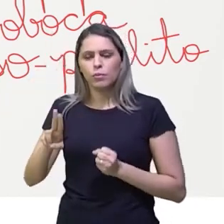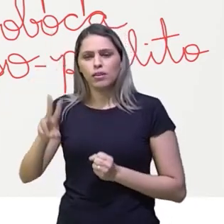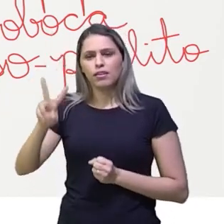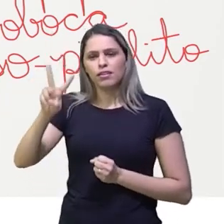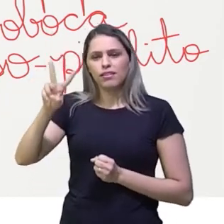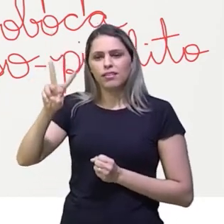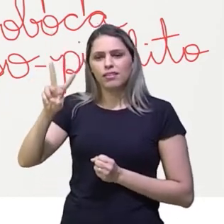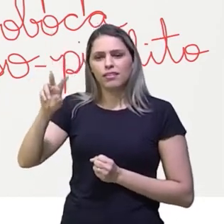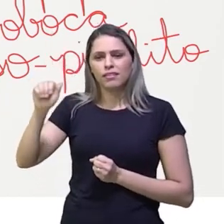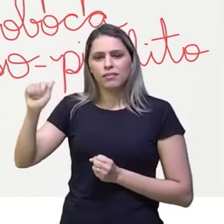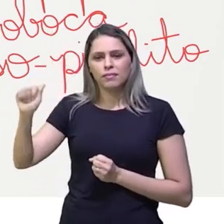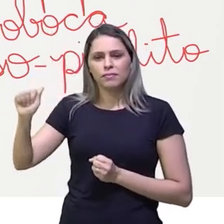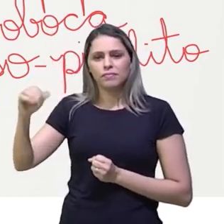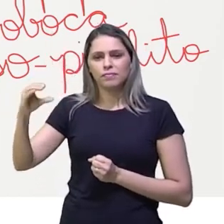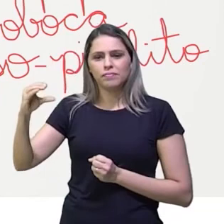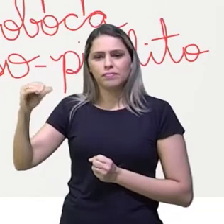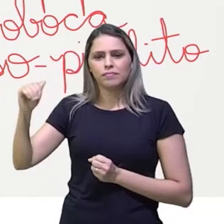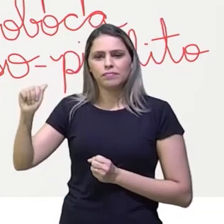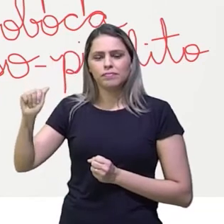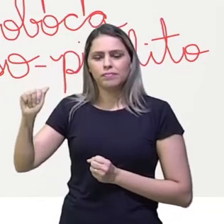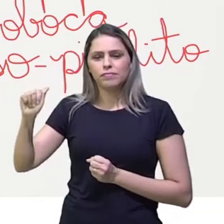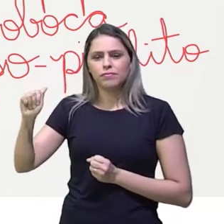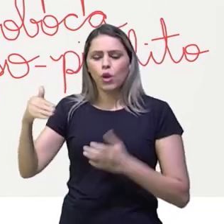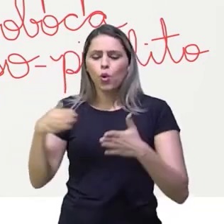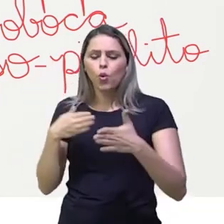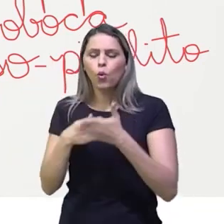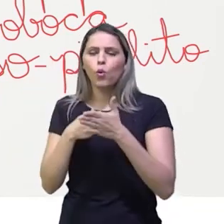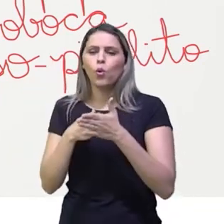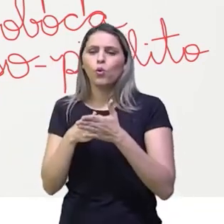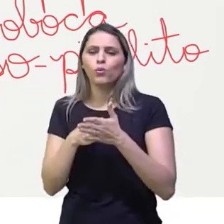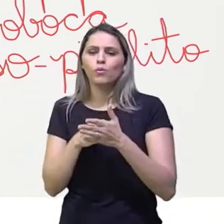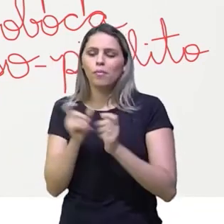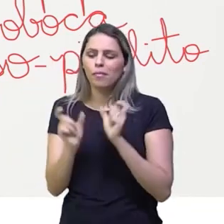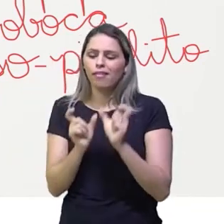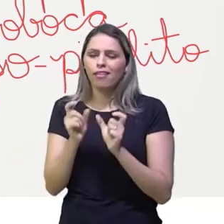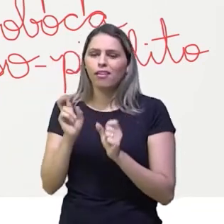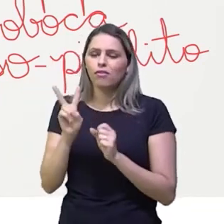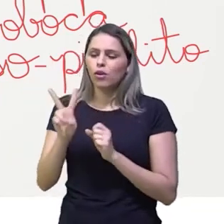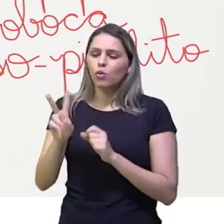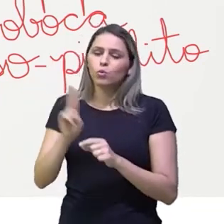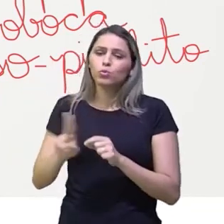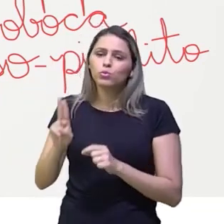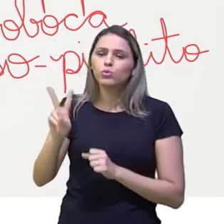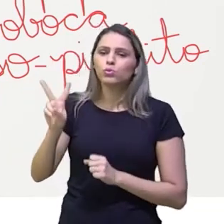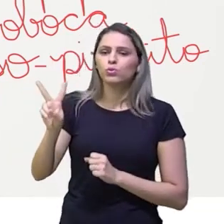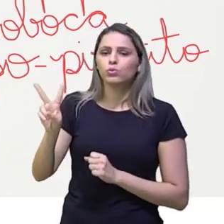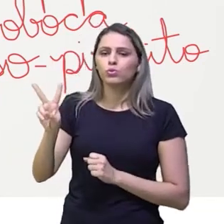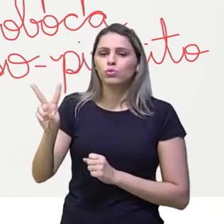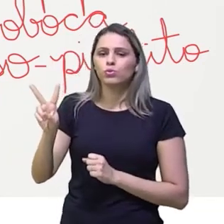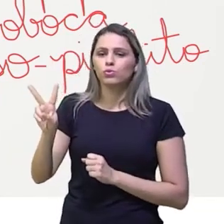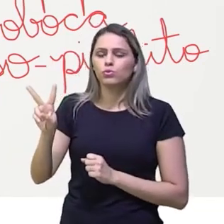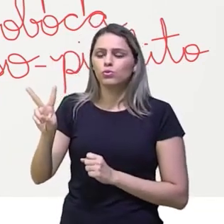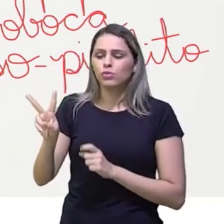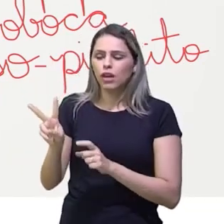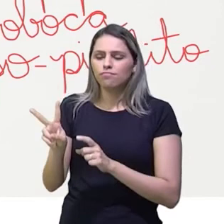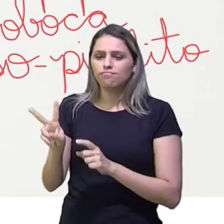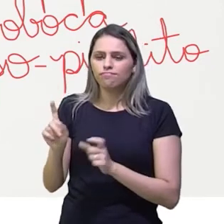Vaca. E a nossa última palavra com V. Agora vamos colocar uma no meio. V,